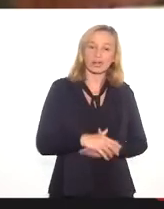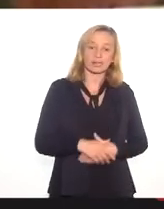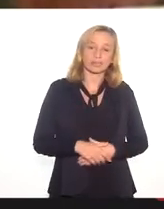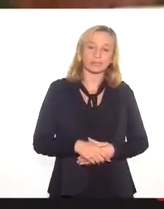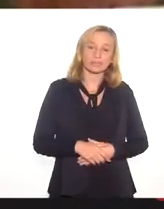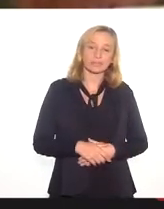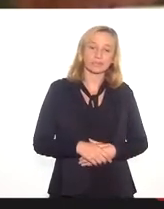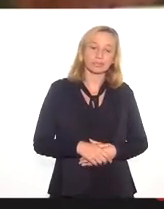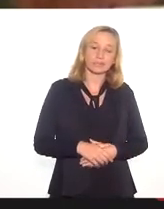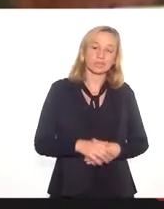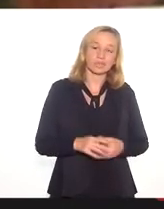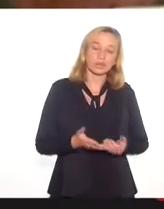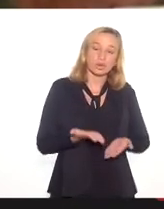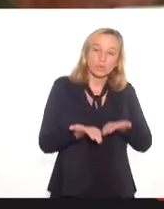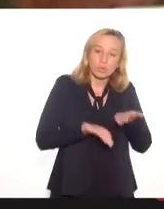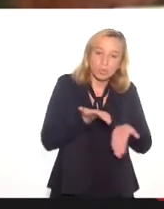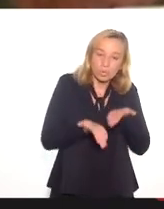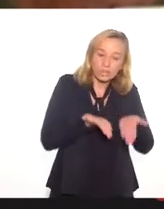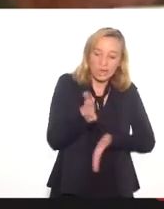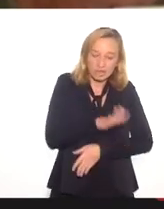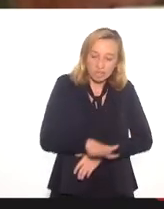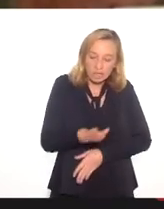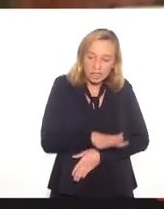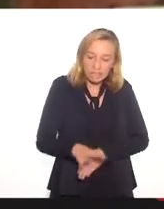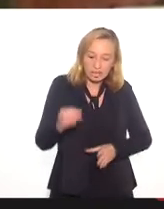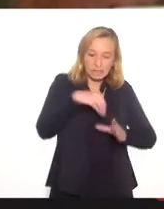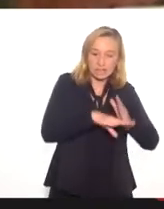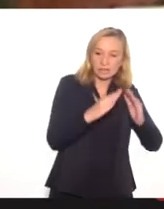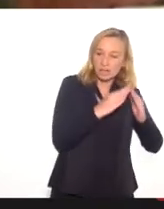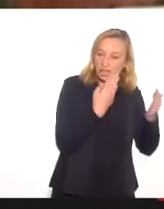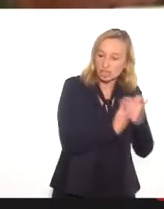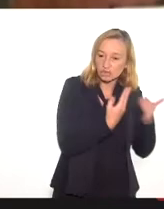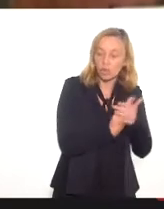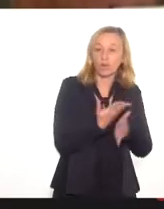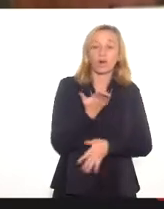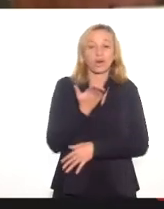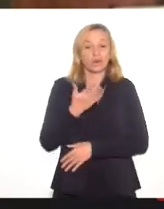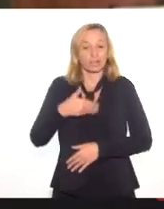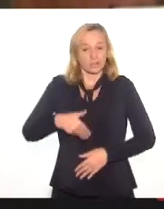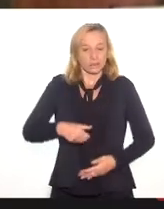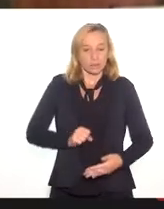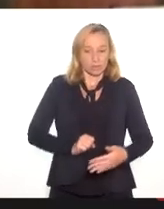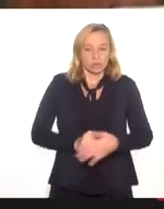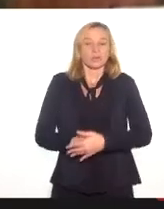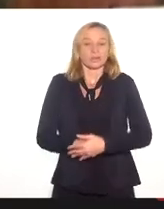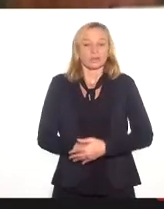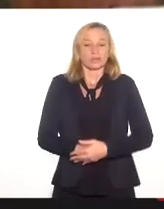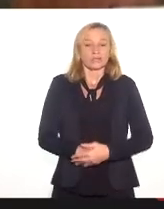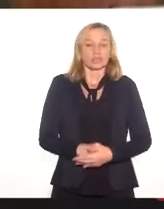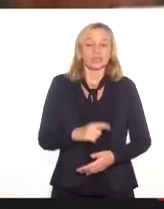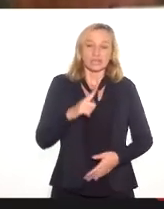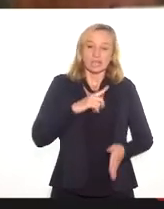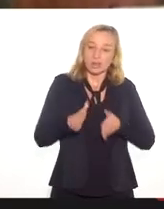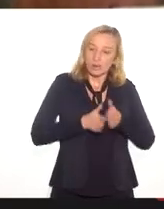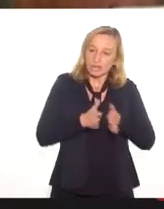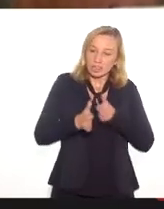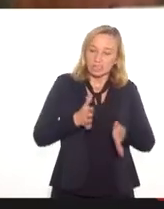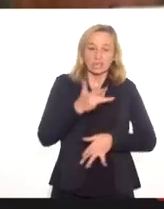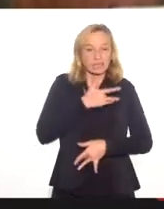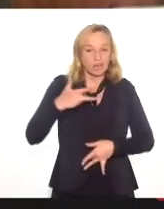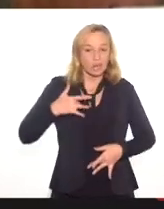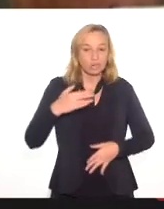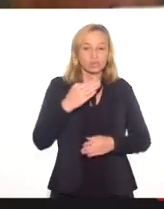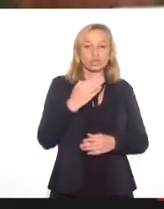manter crianças na escola e bem alimentadas. É sobre garantir o acesso à saúde